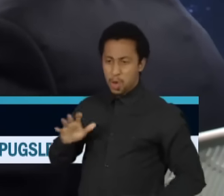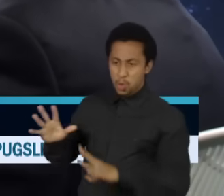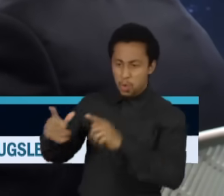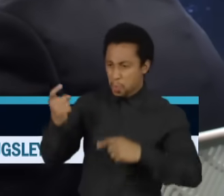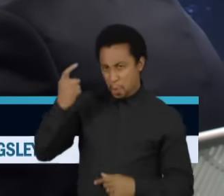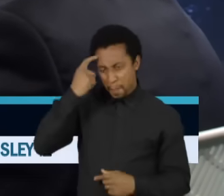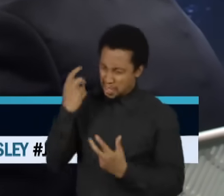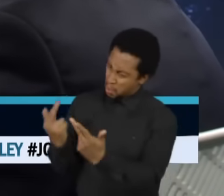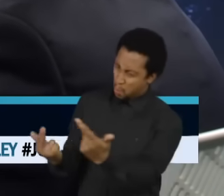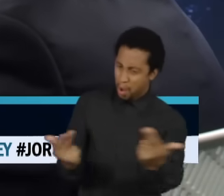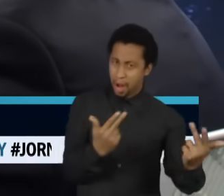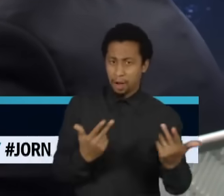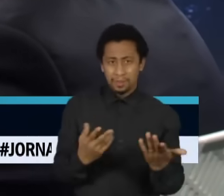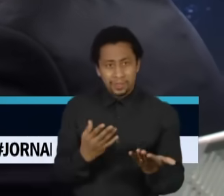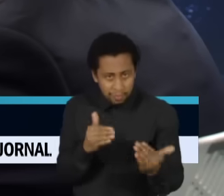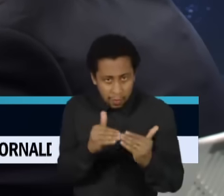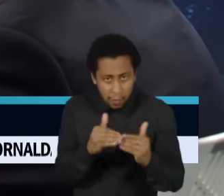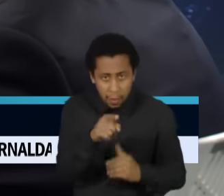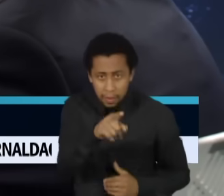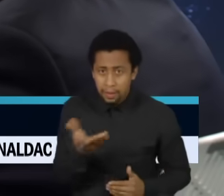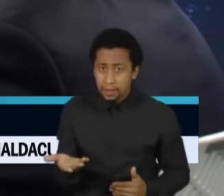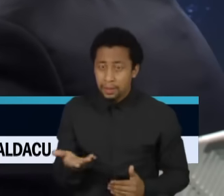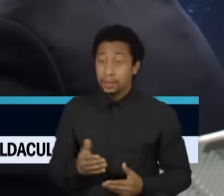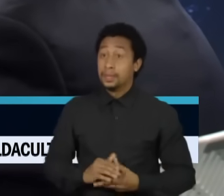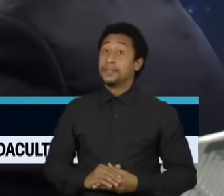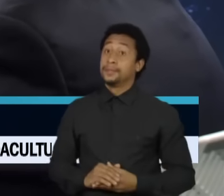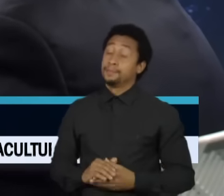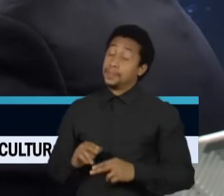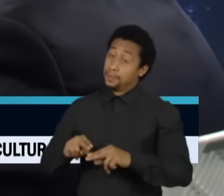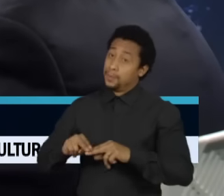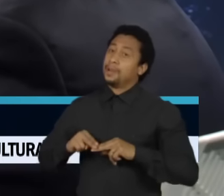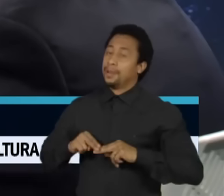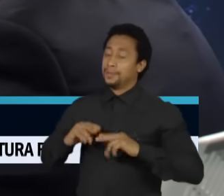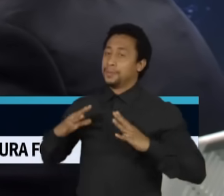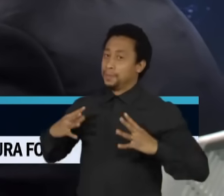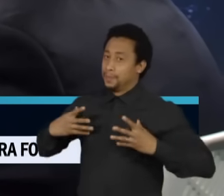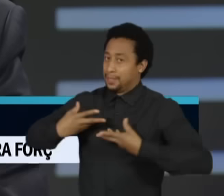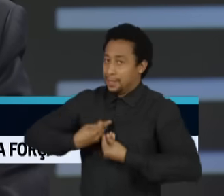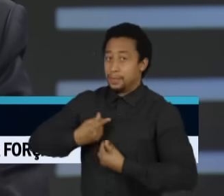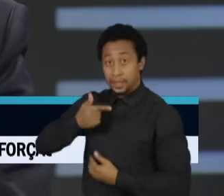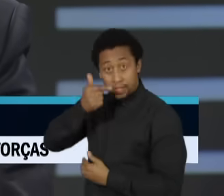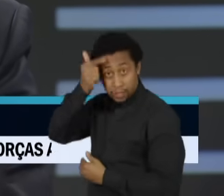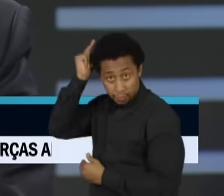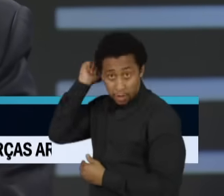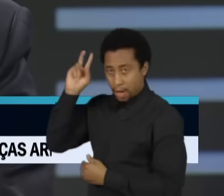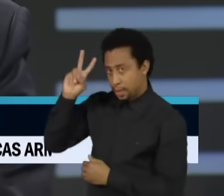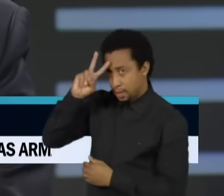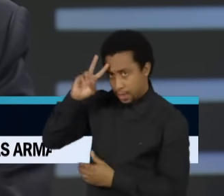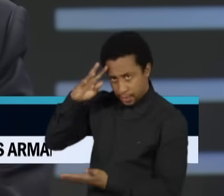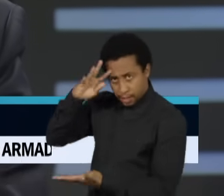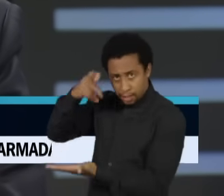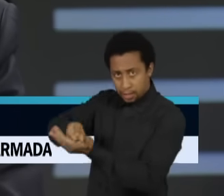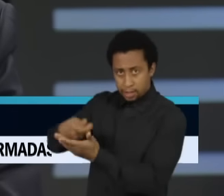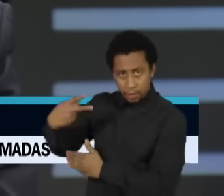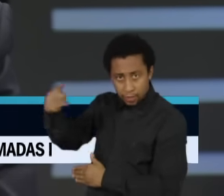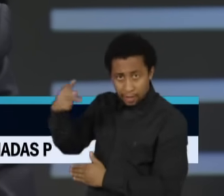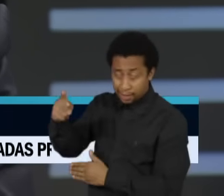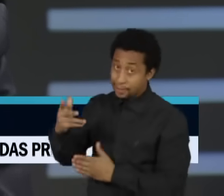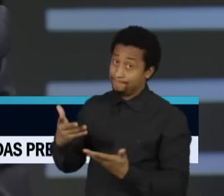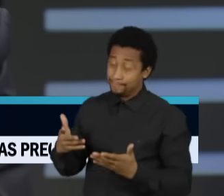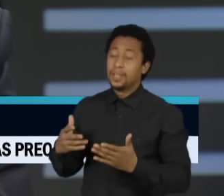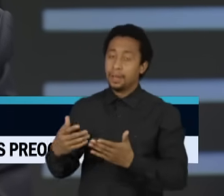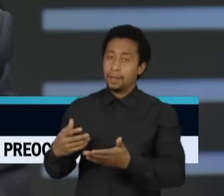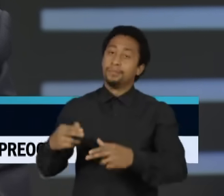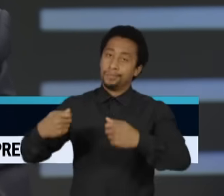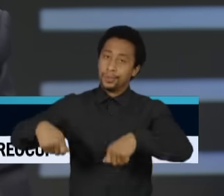resposta diretamente às decisões do ministro Alexandre Moraes. Evidente, né? E que que acontece? Por mais que a